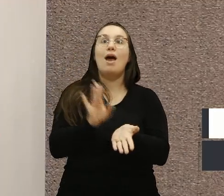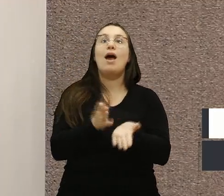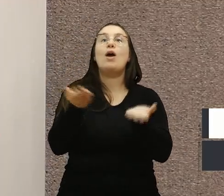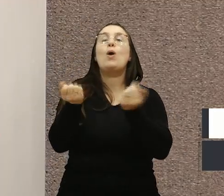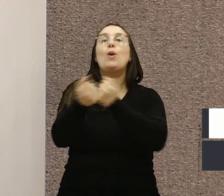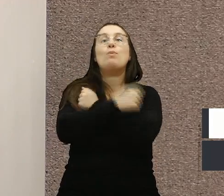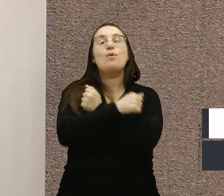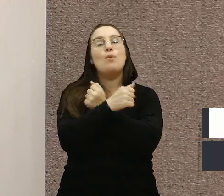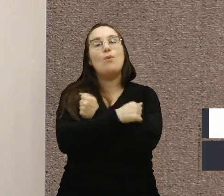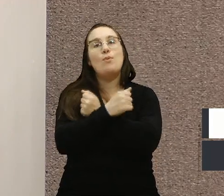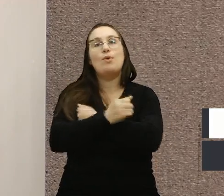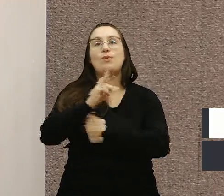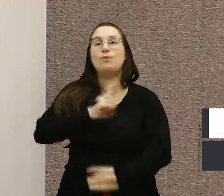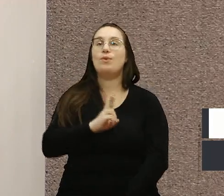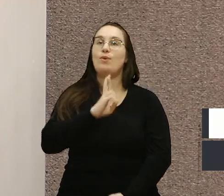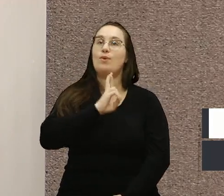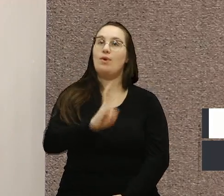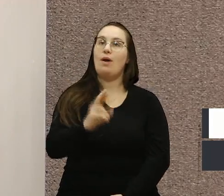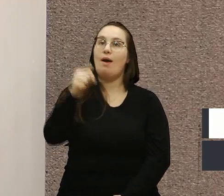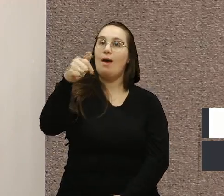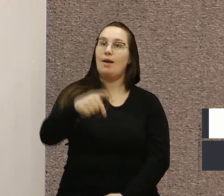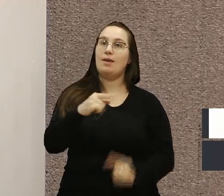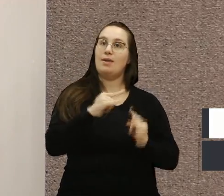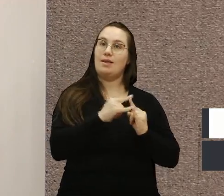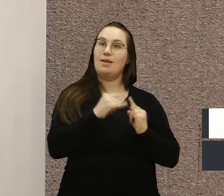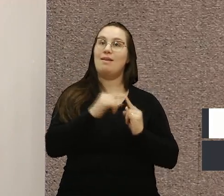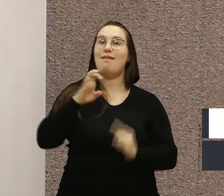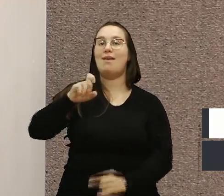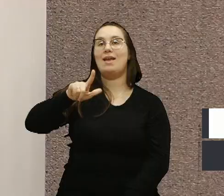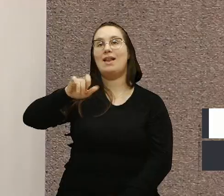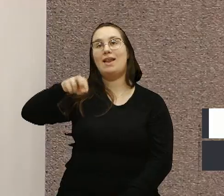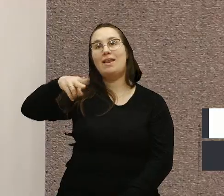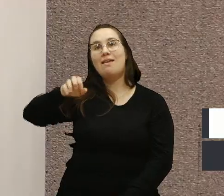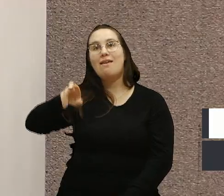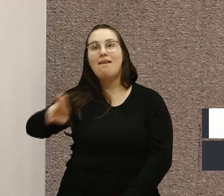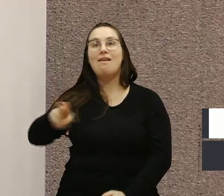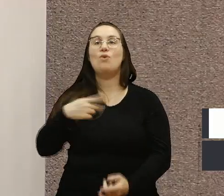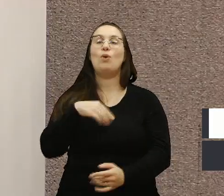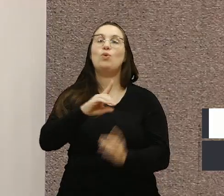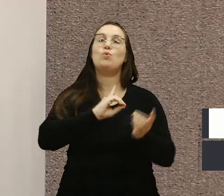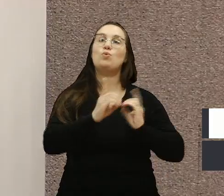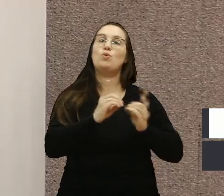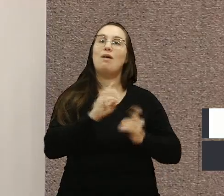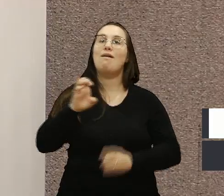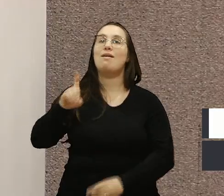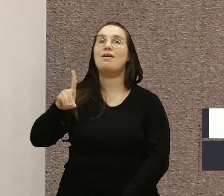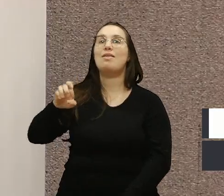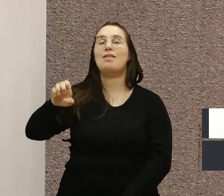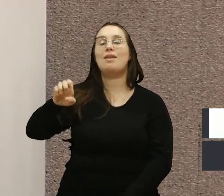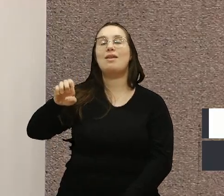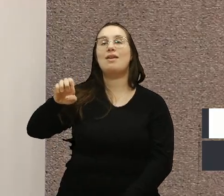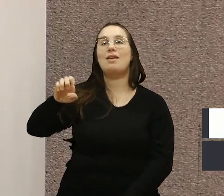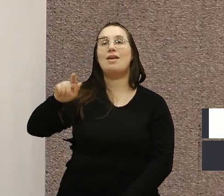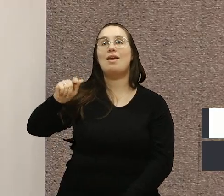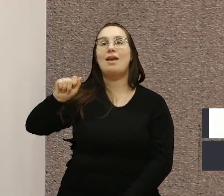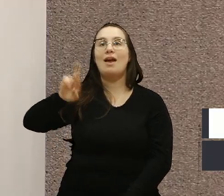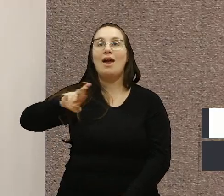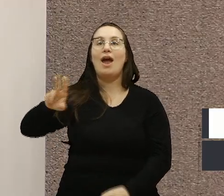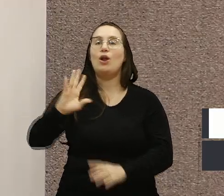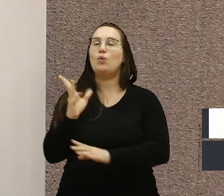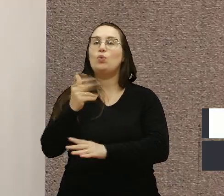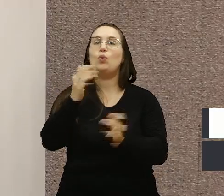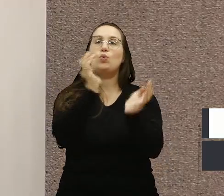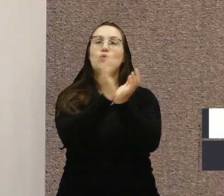abraço ao nosso representante da ADESG aqui em Caxias do Sul, o senhor Elineu Reck, também nosso coordenador, o Edgar Teixeira Lopes, e a todos os